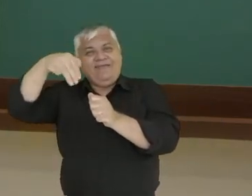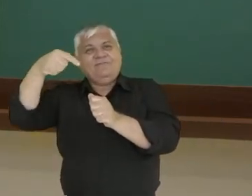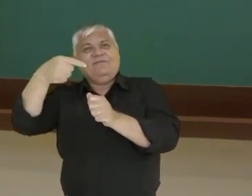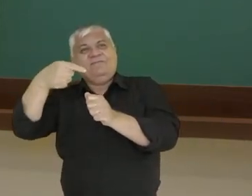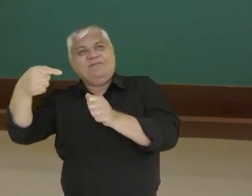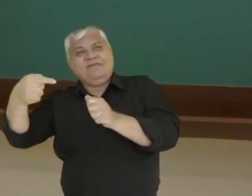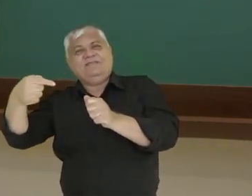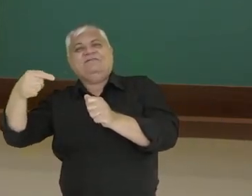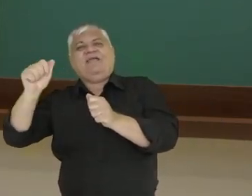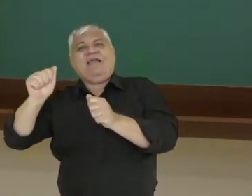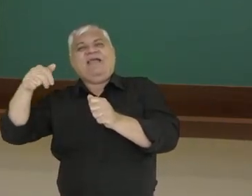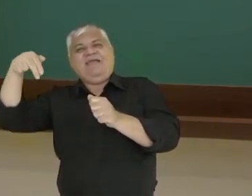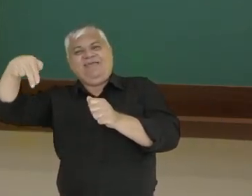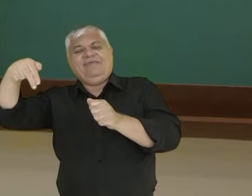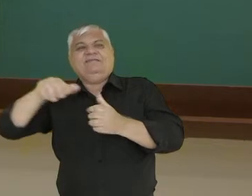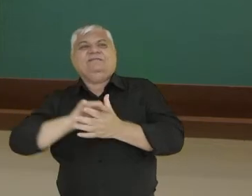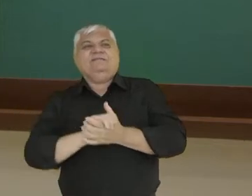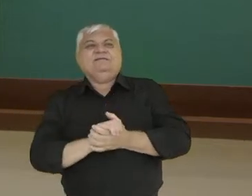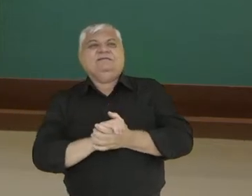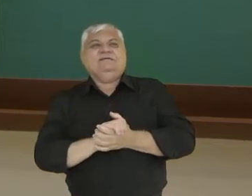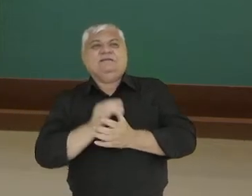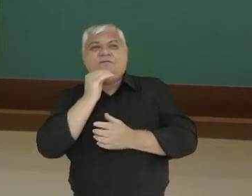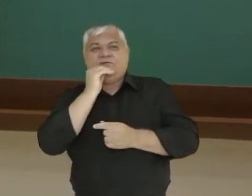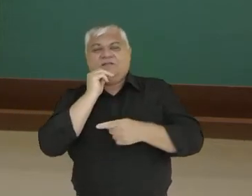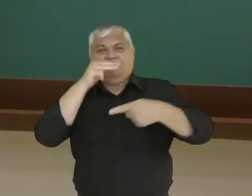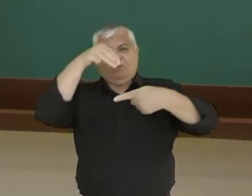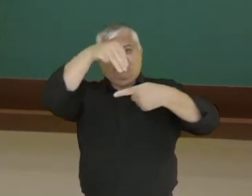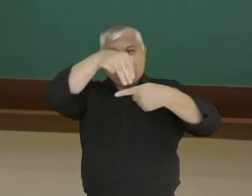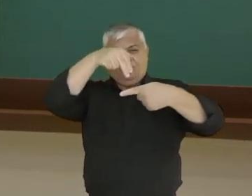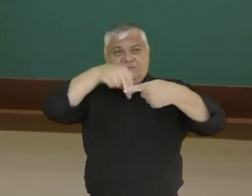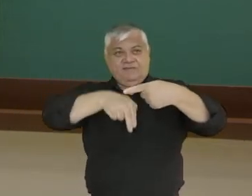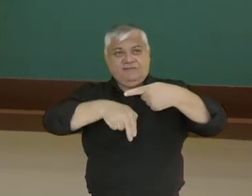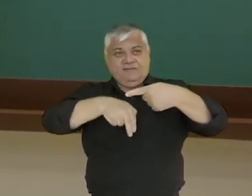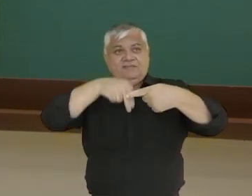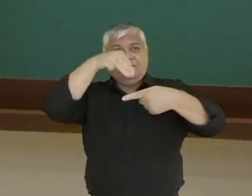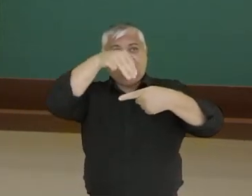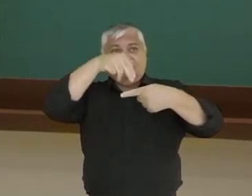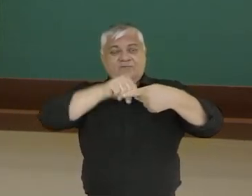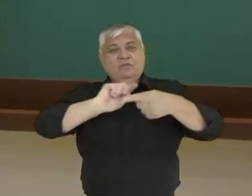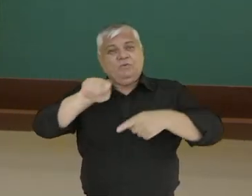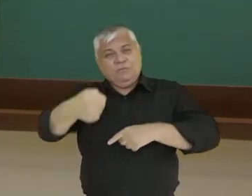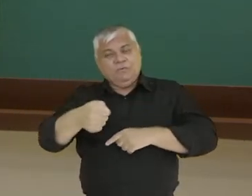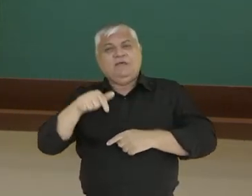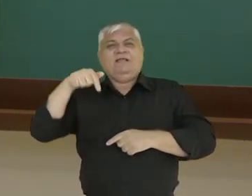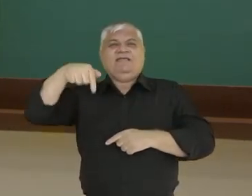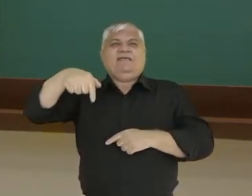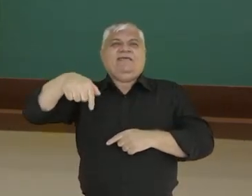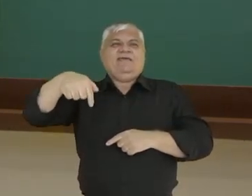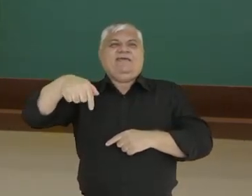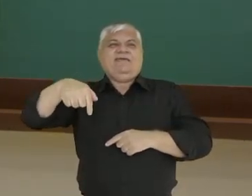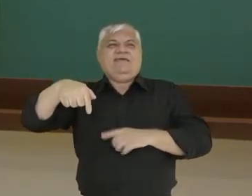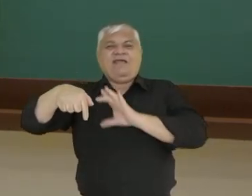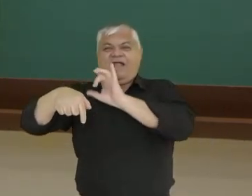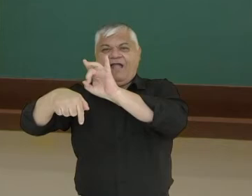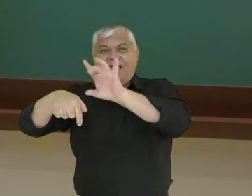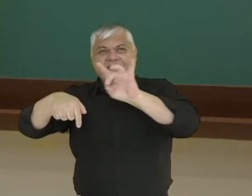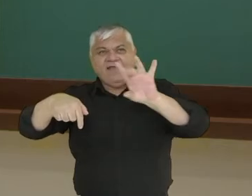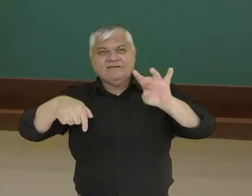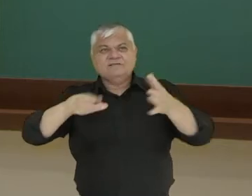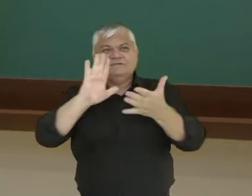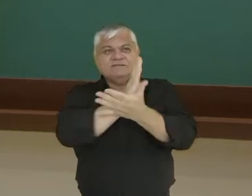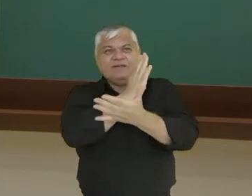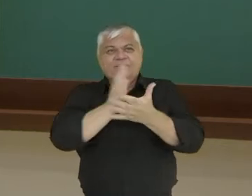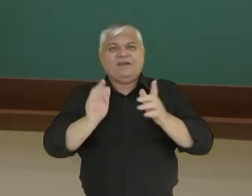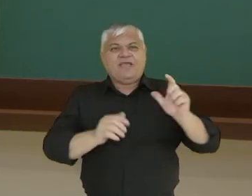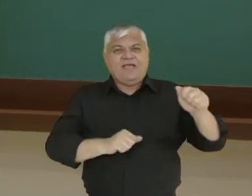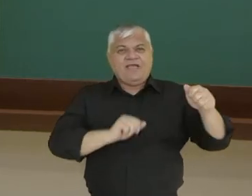nós vamos chamar todo esse logaritmo do quociente de Q e cada um deles aqui separado. Log